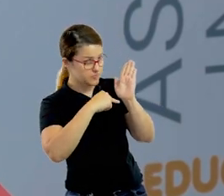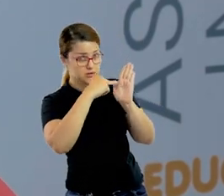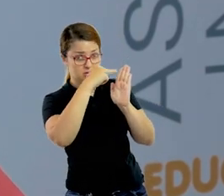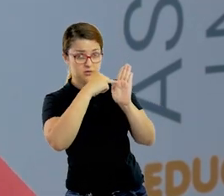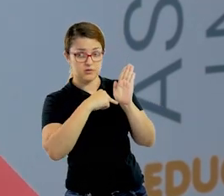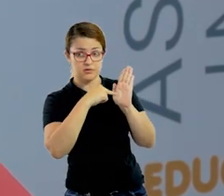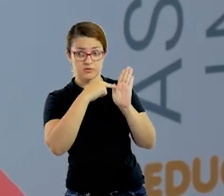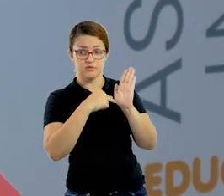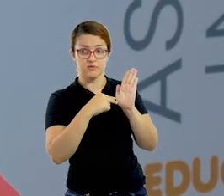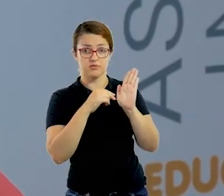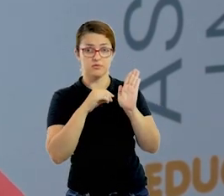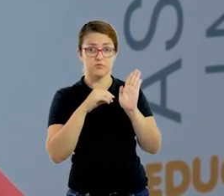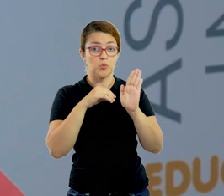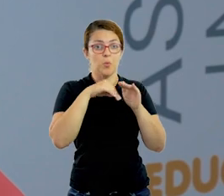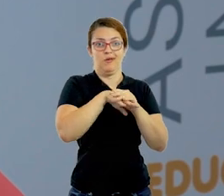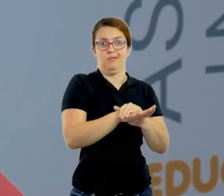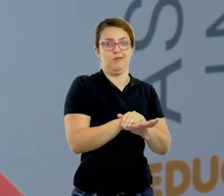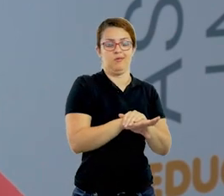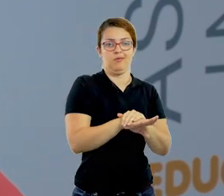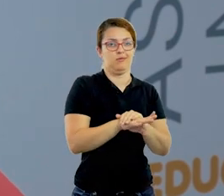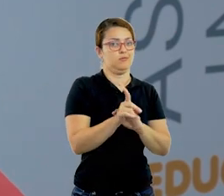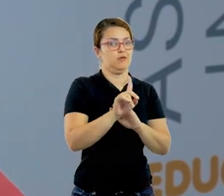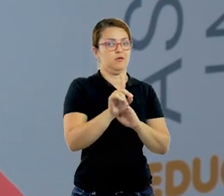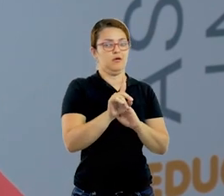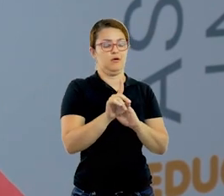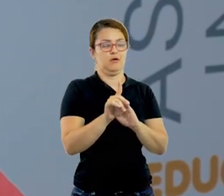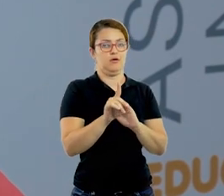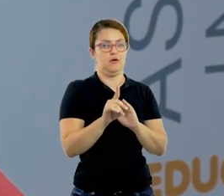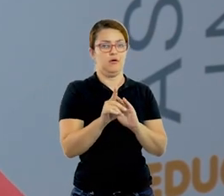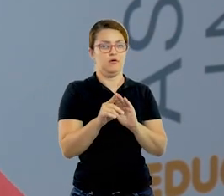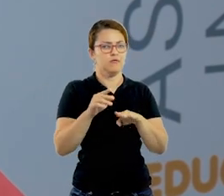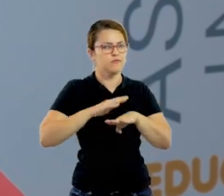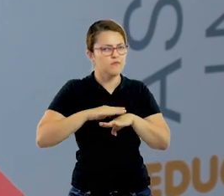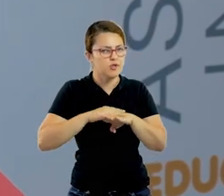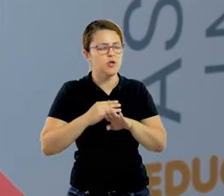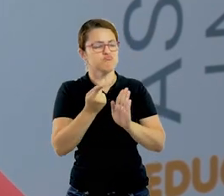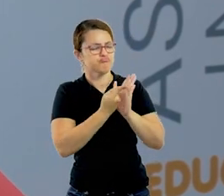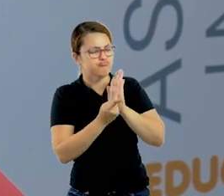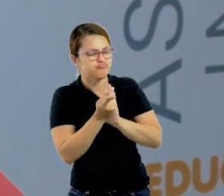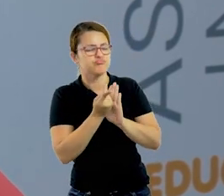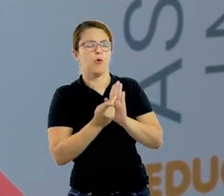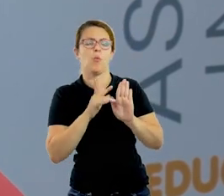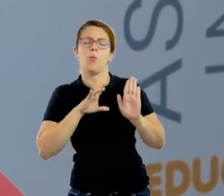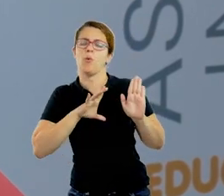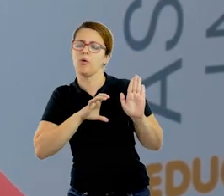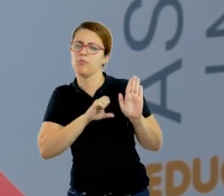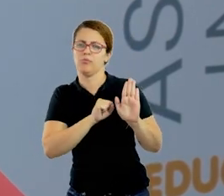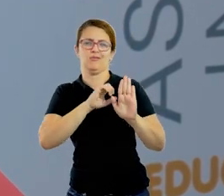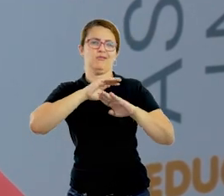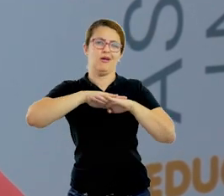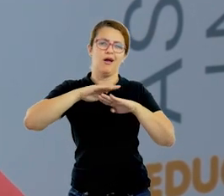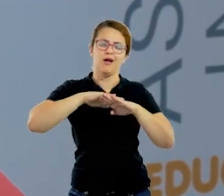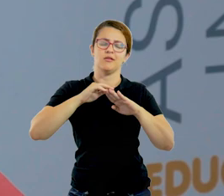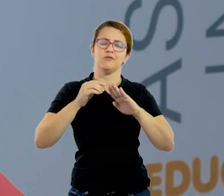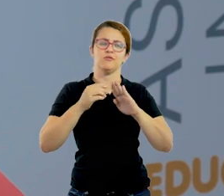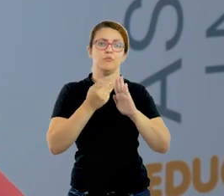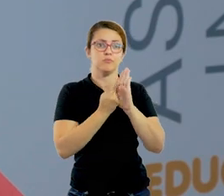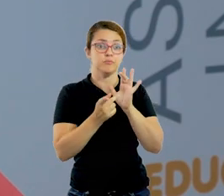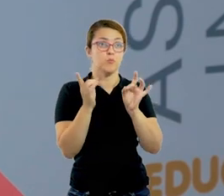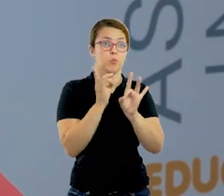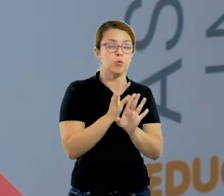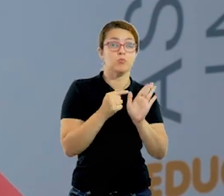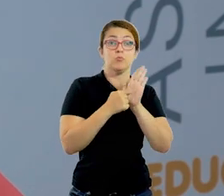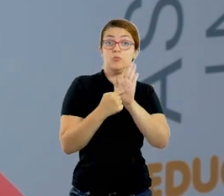fazer a nossa obra de arte e guardar num canto. Não, você fez com tanto amor, com tanto carinho, que é preciso mostrar às